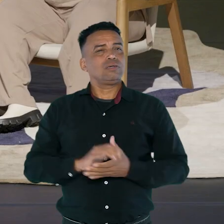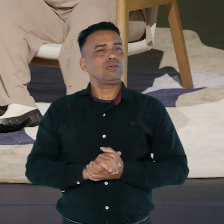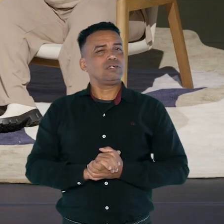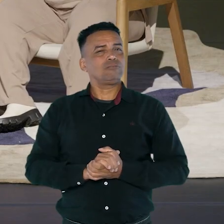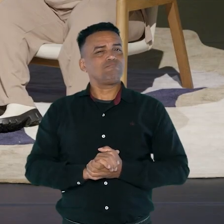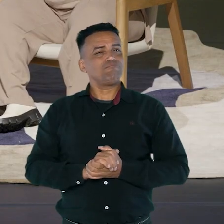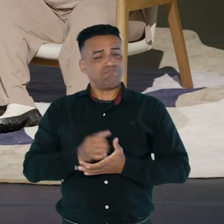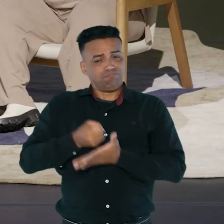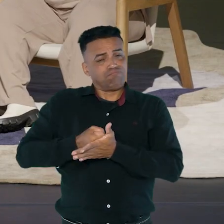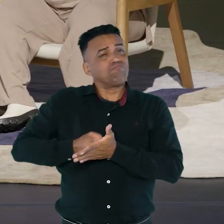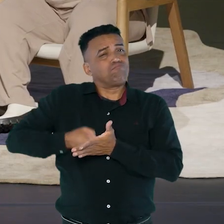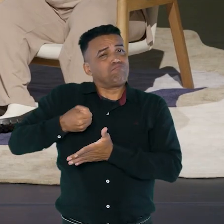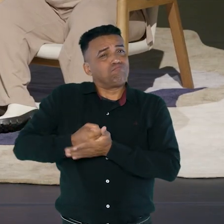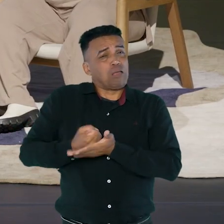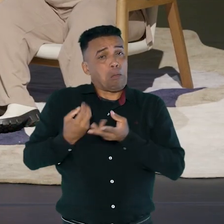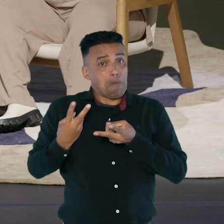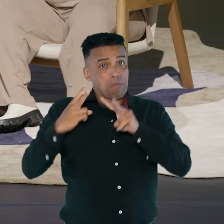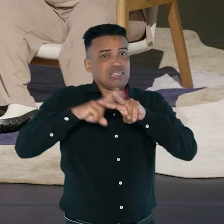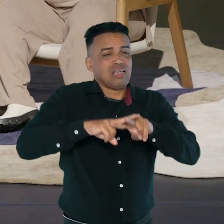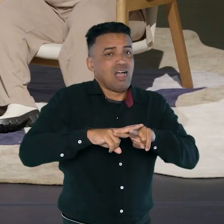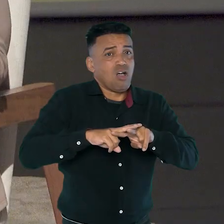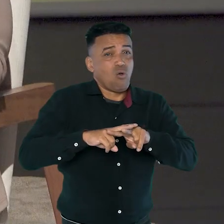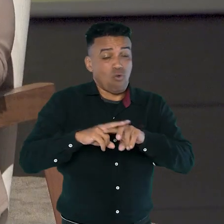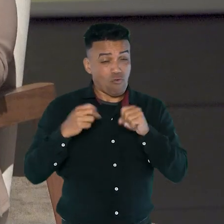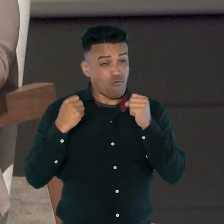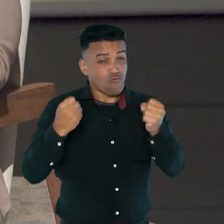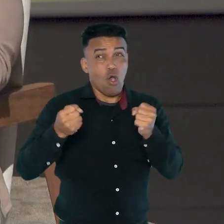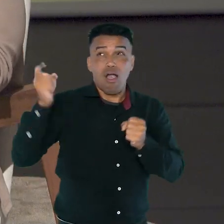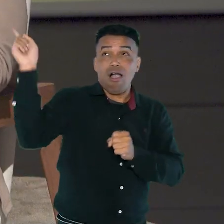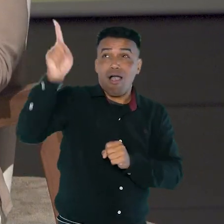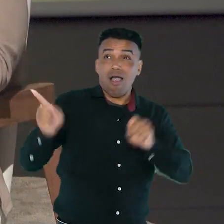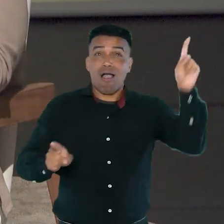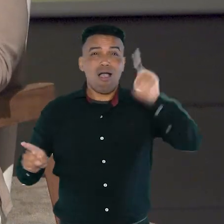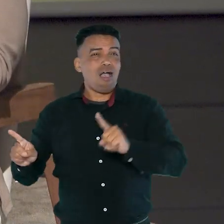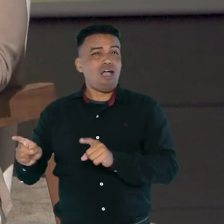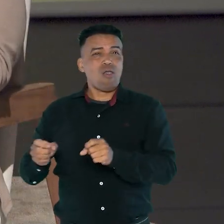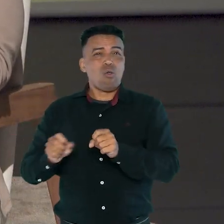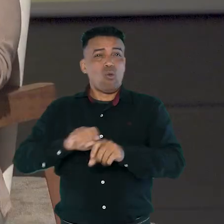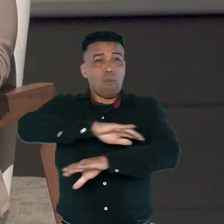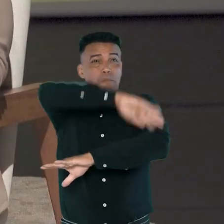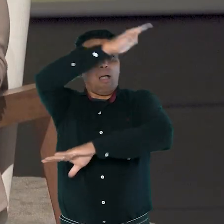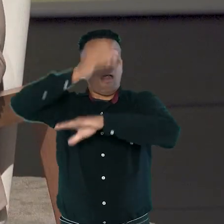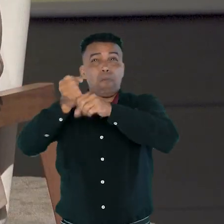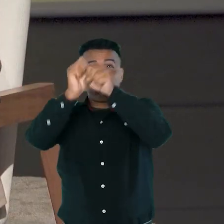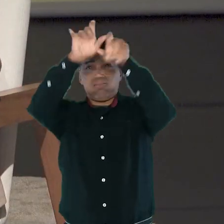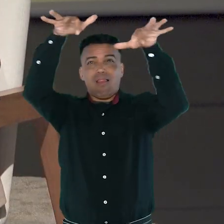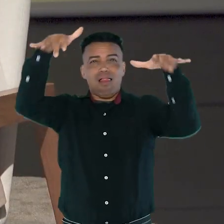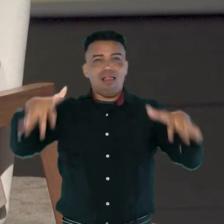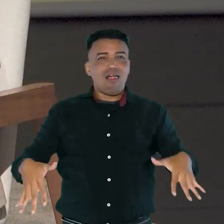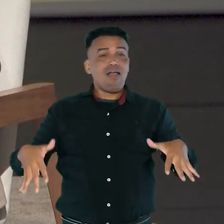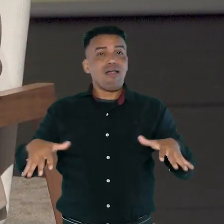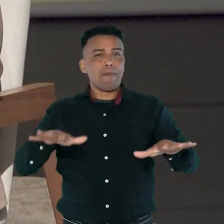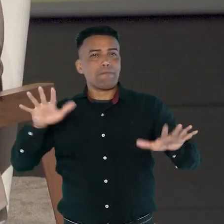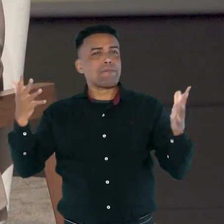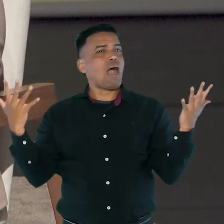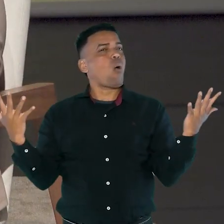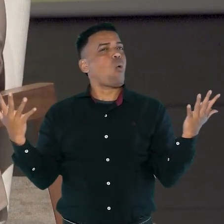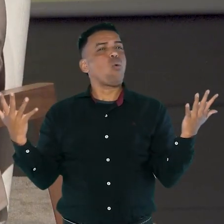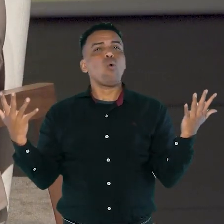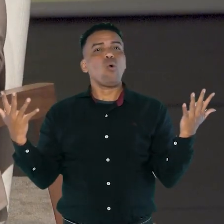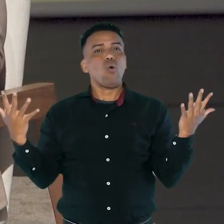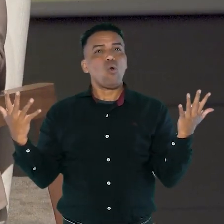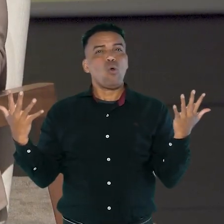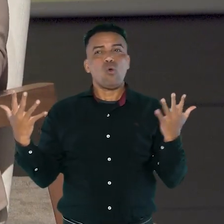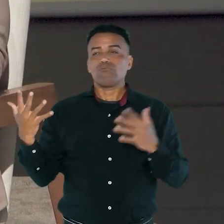Intuição resistindo à prisão. Força de raio, força de vulcão. À frente um Oxê em cada mão.